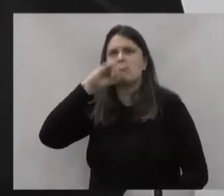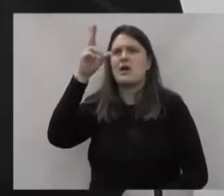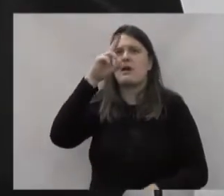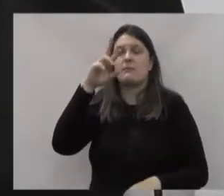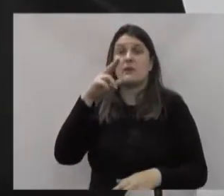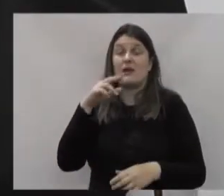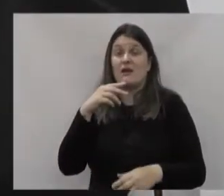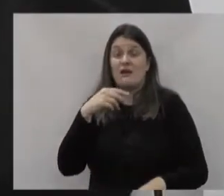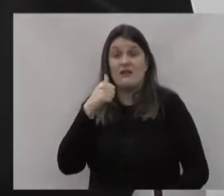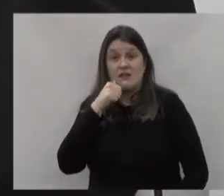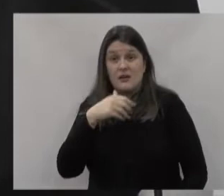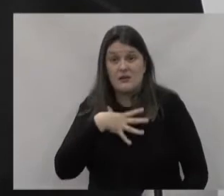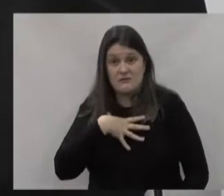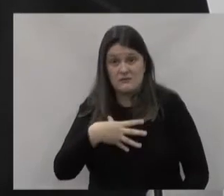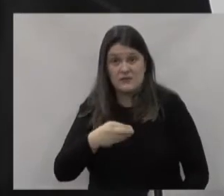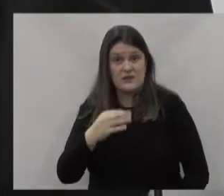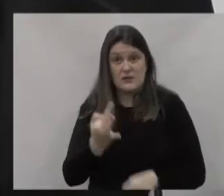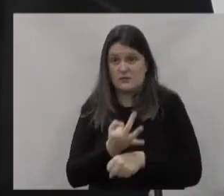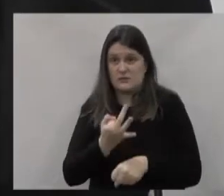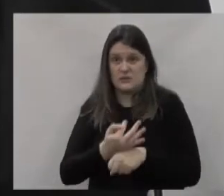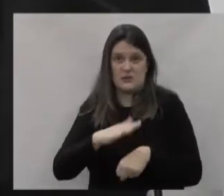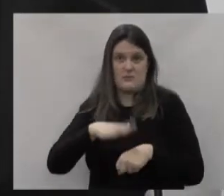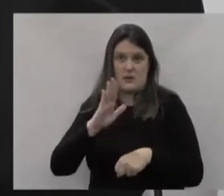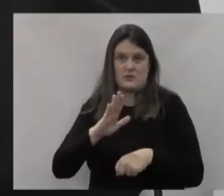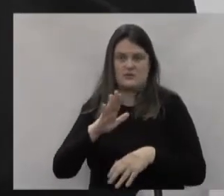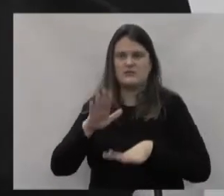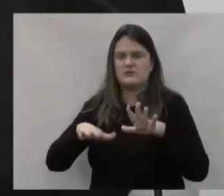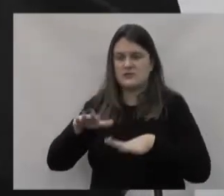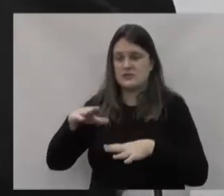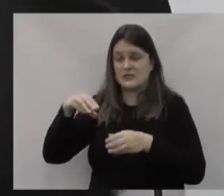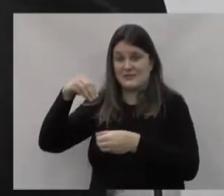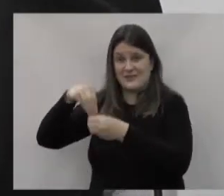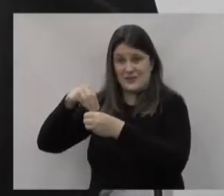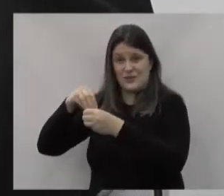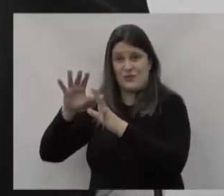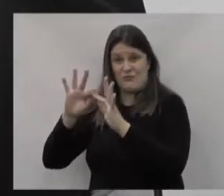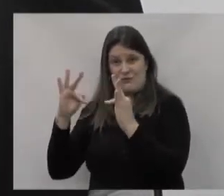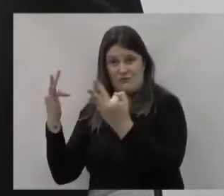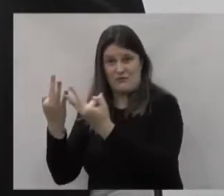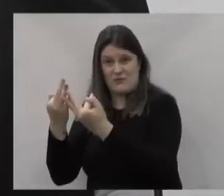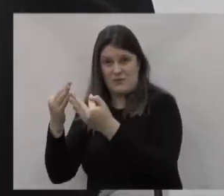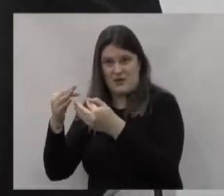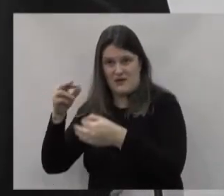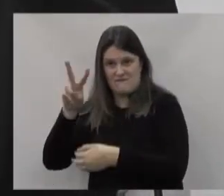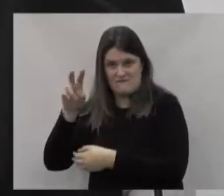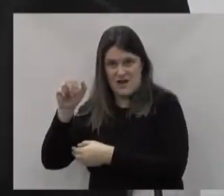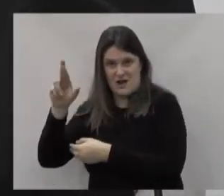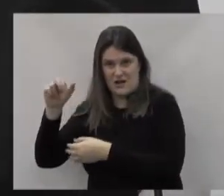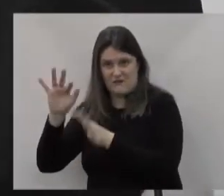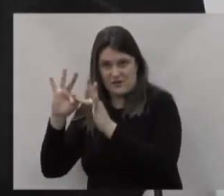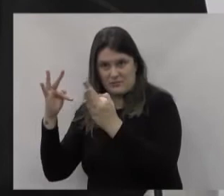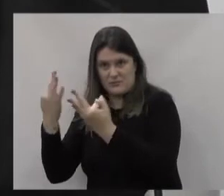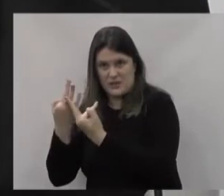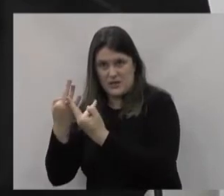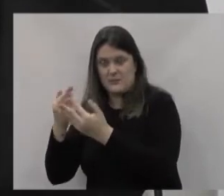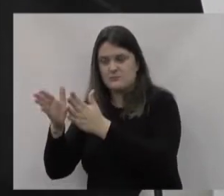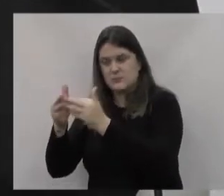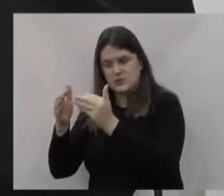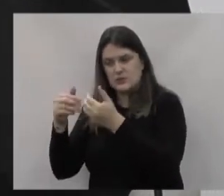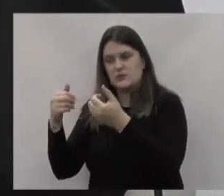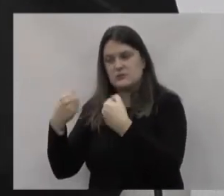casa. Então, assim, nós, o Sejusc, enquanto Vara da Infância e Família, nós conseguimos fazer o afastamento desse